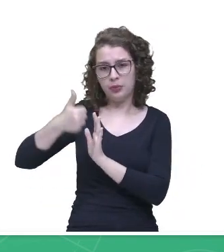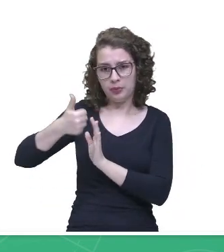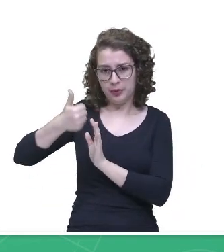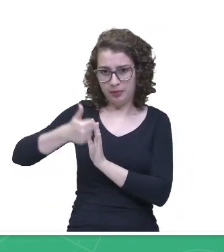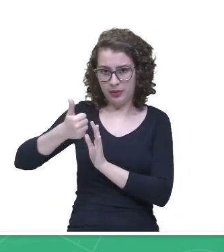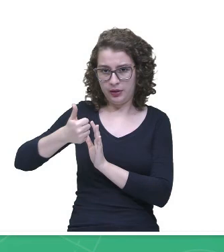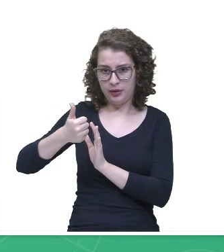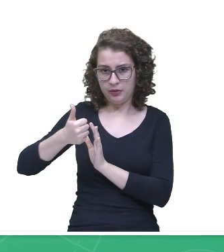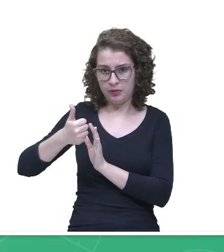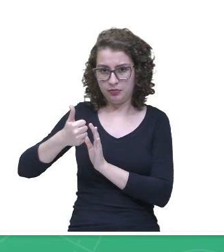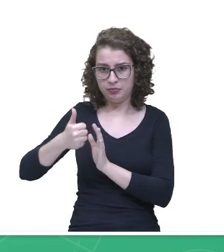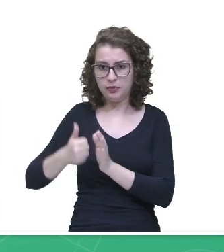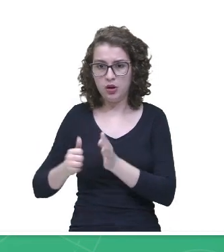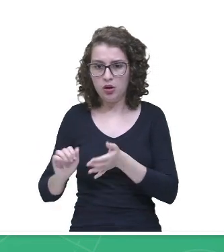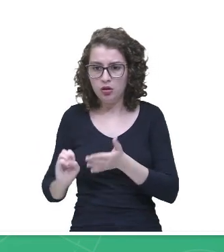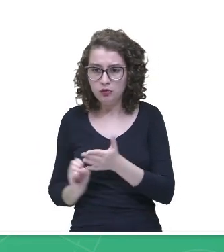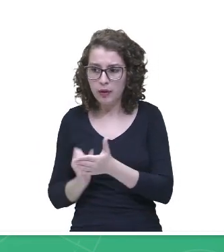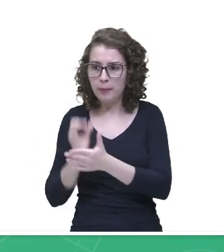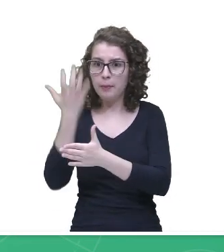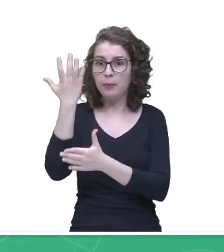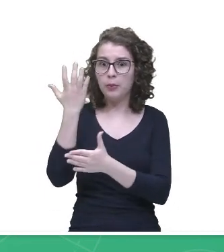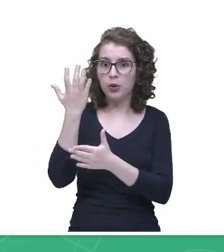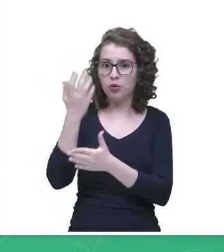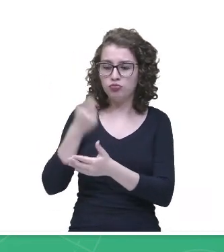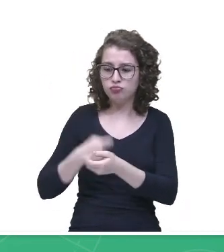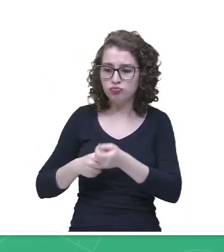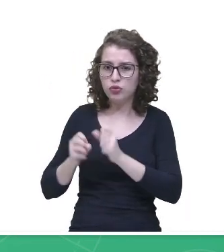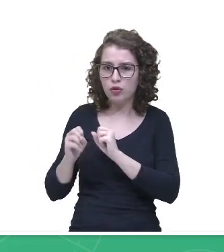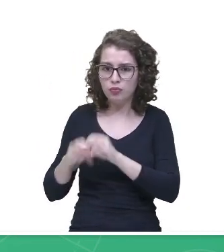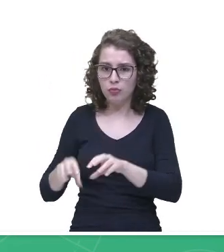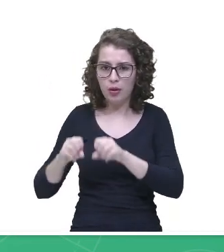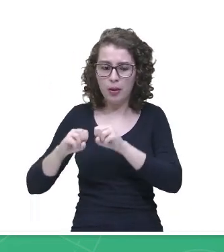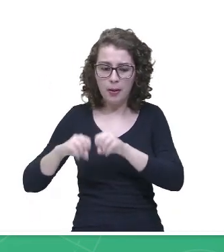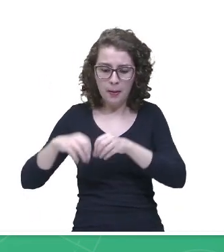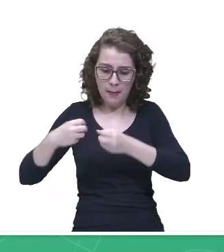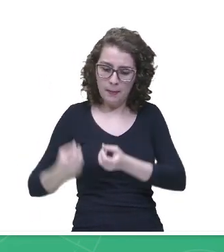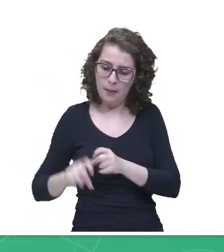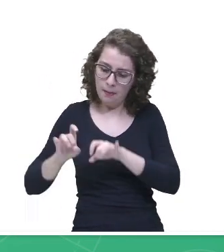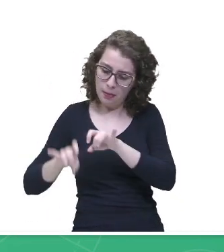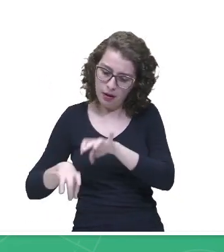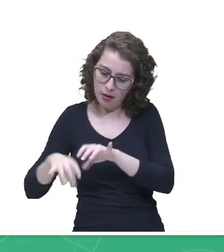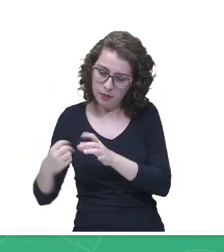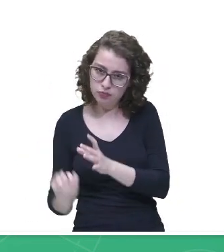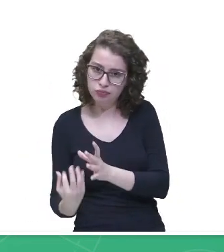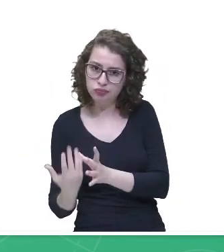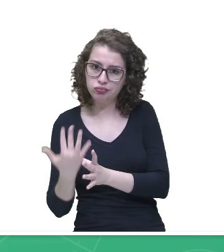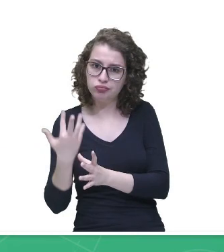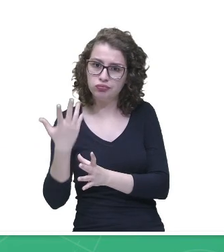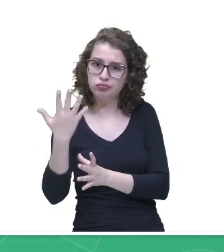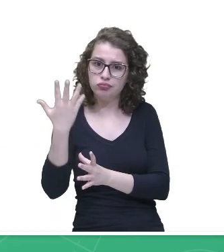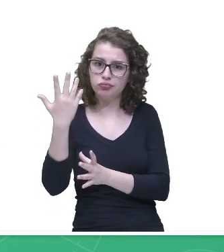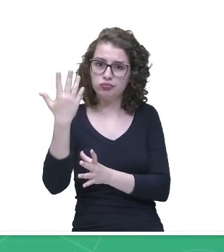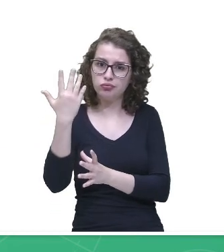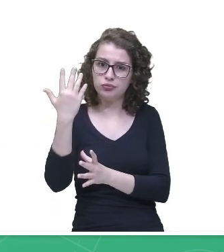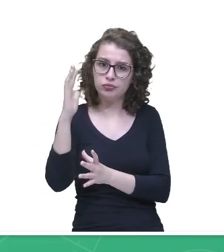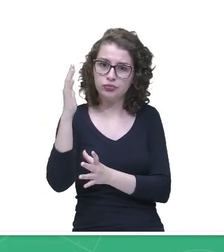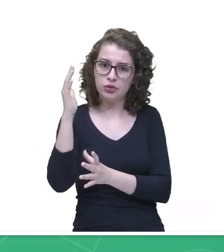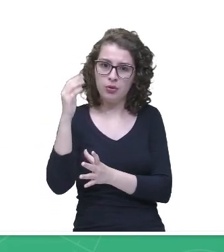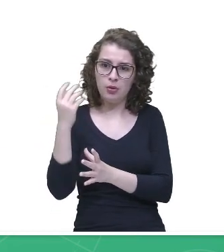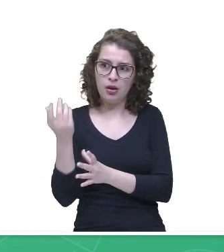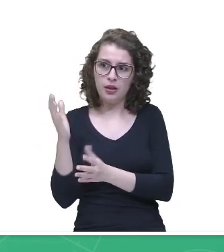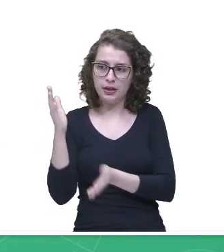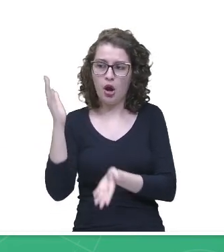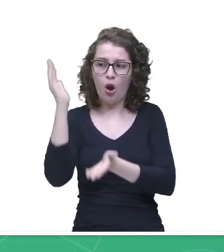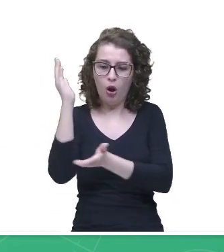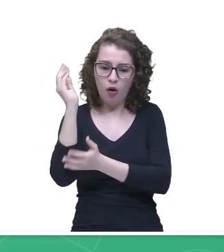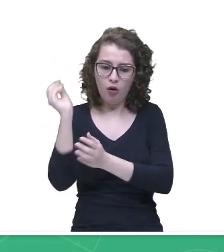na verdade é no setor primário que a gente, por exemplo, planta alguma coisa, o tomate, né, por exemplo. No setor